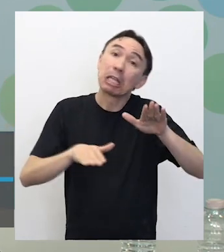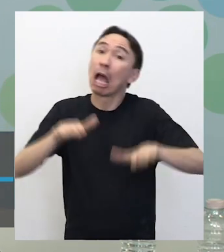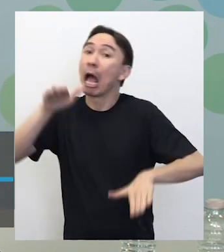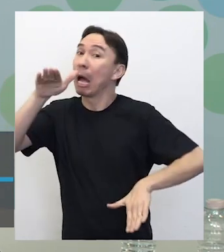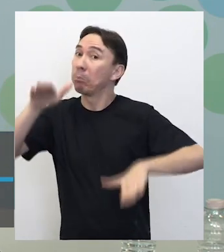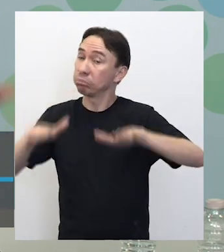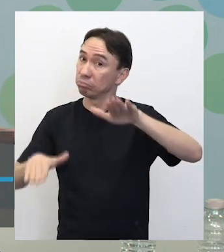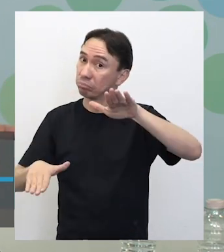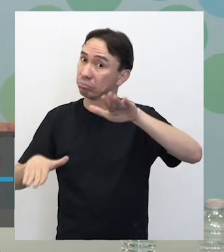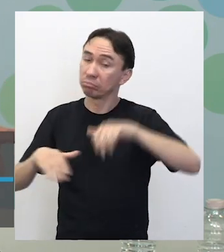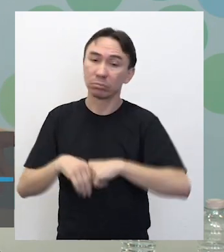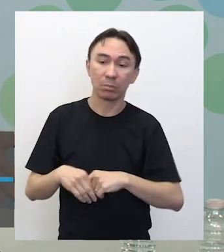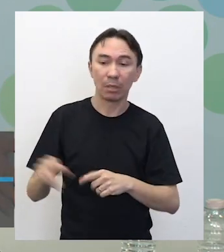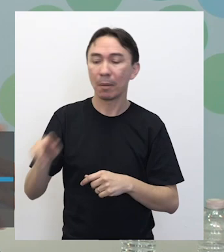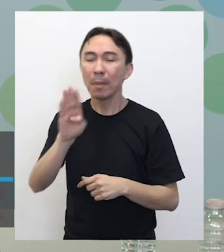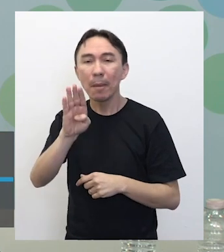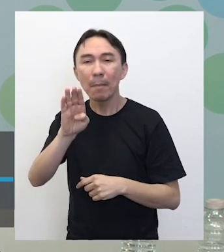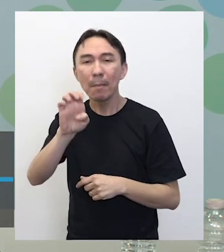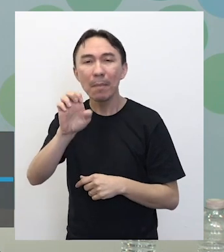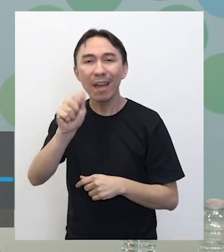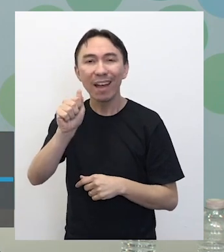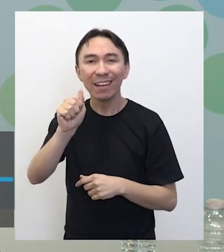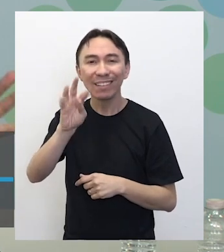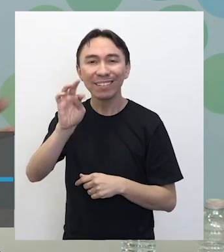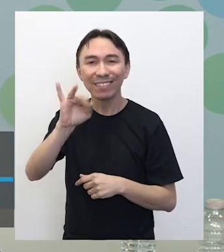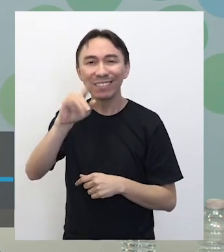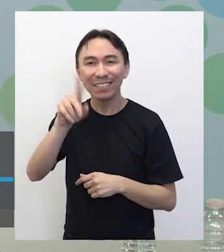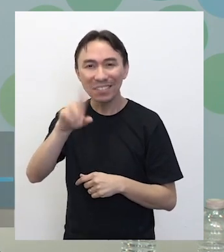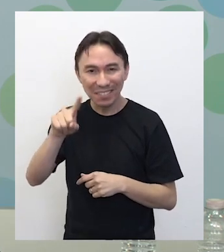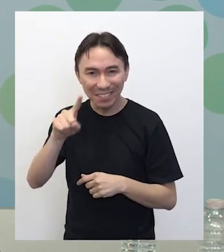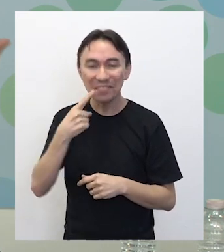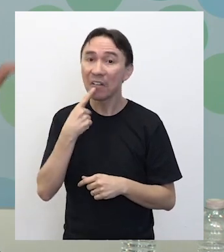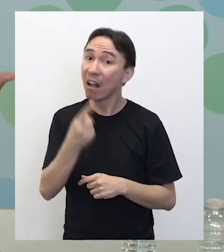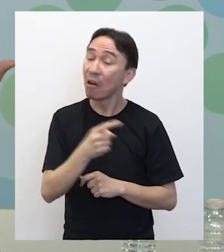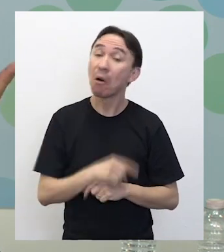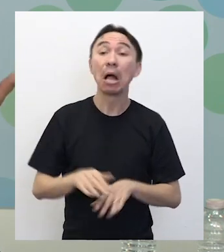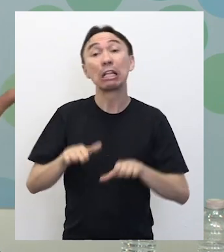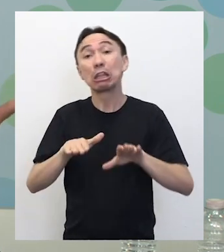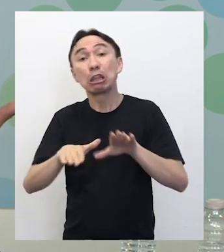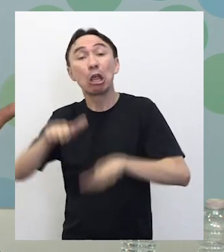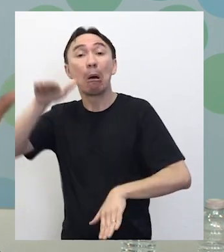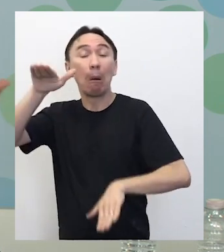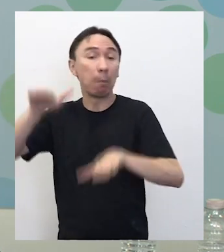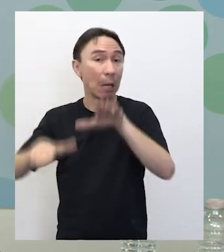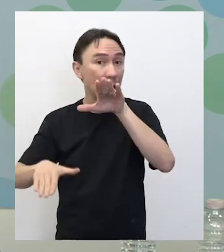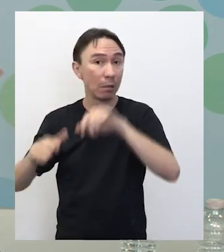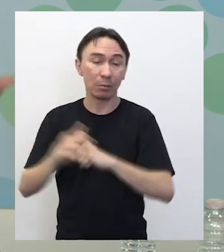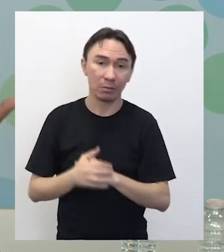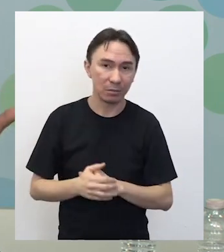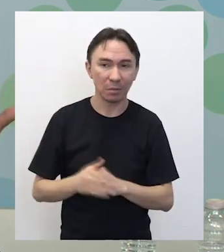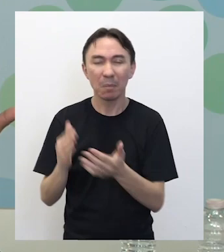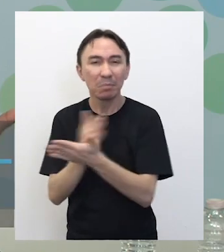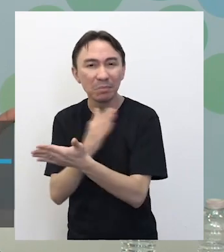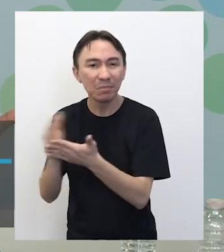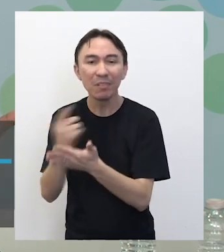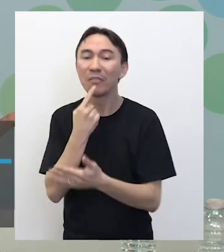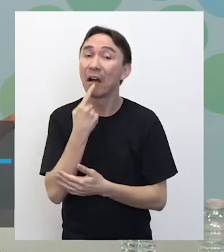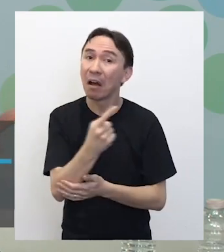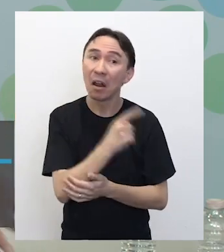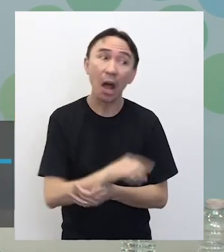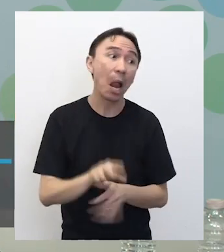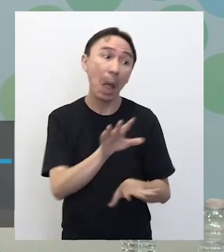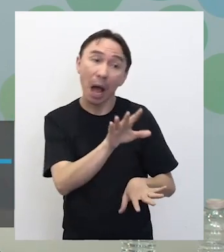Beatriz, ela fala que depende da situação. Então, vários falando que age conforme a situação pede, diz